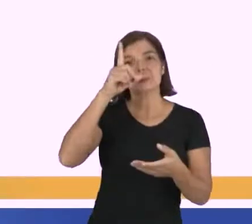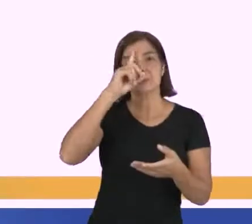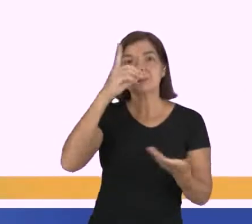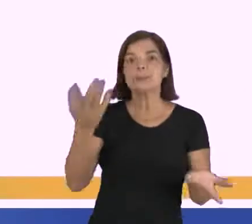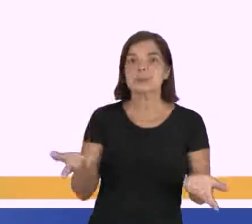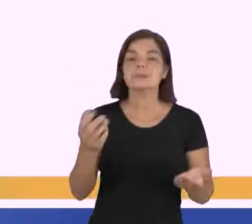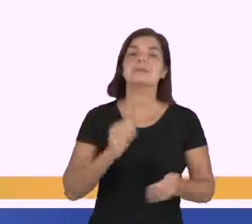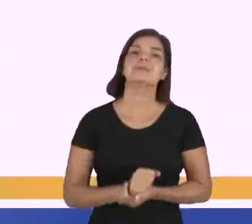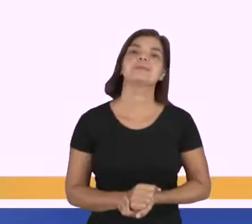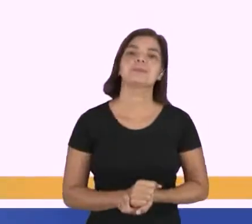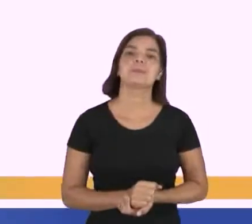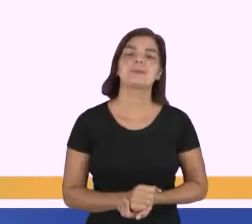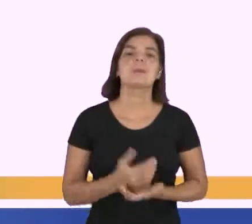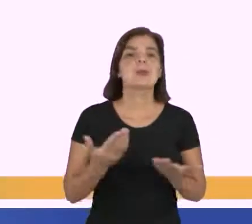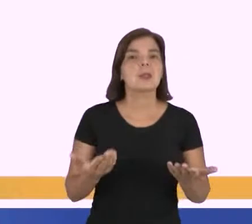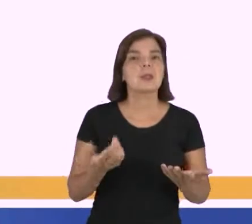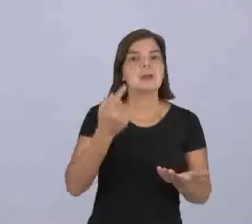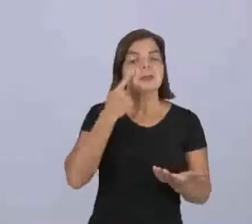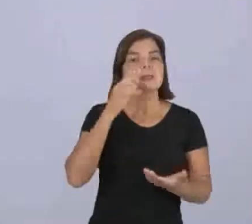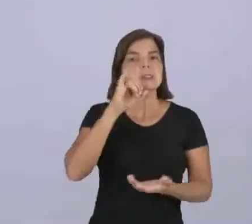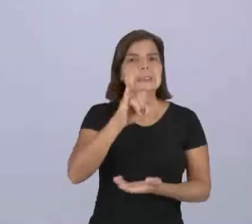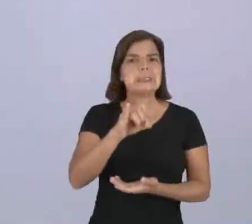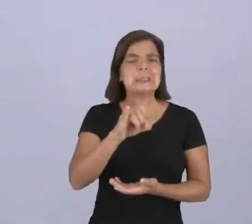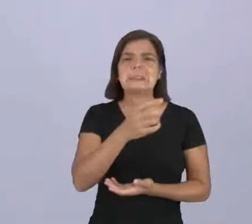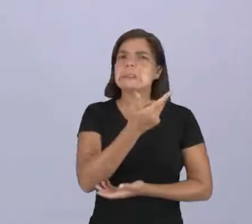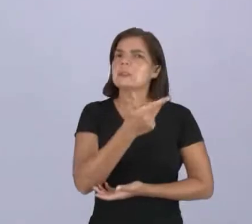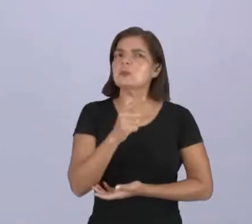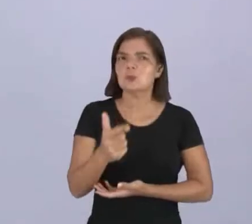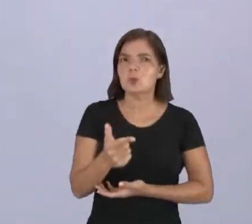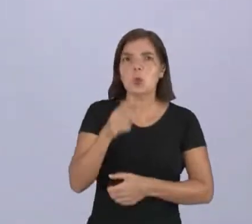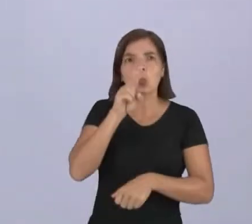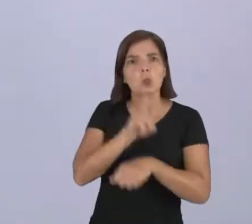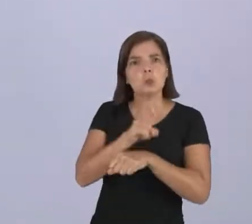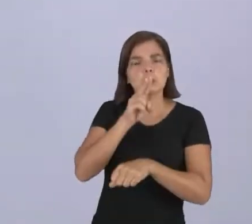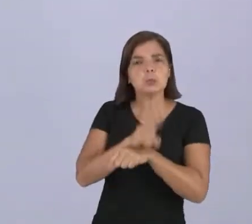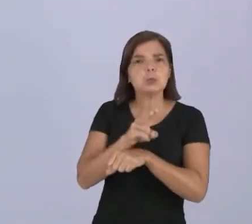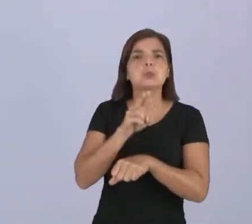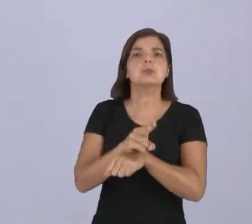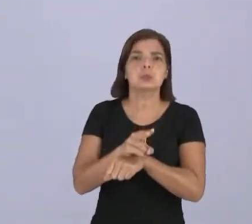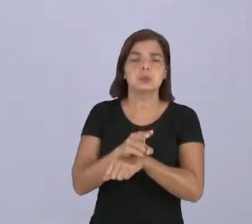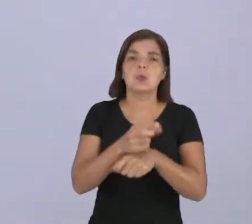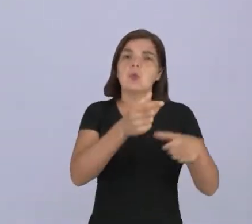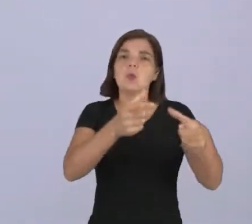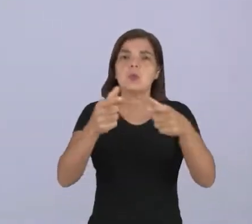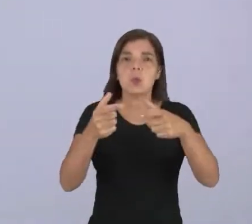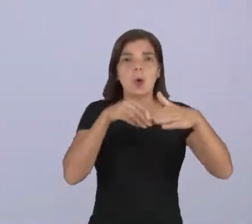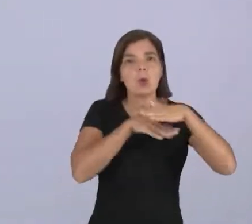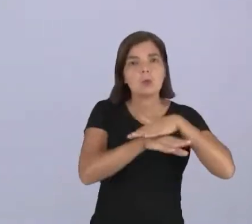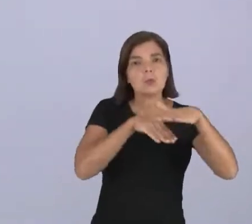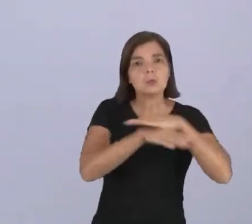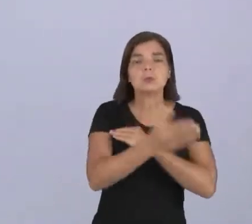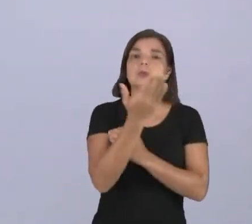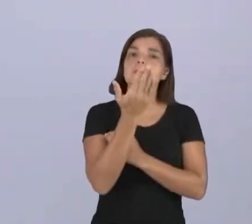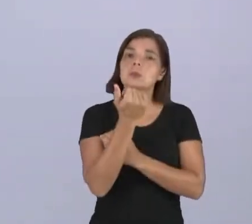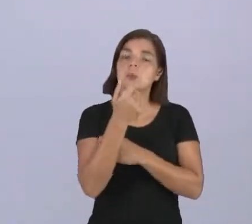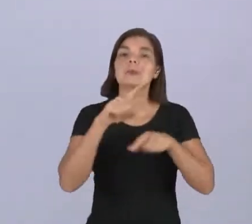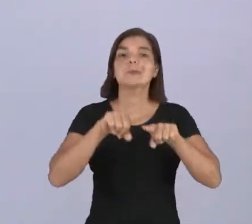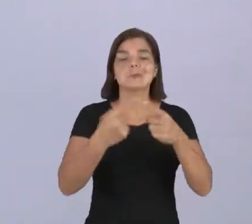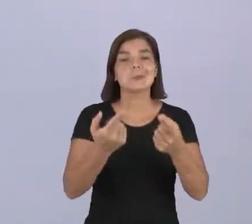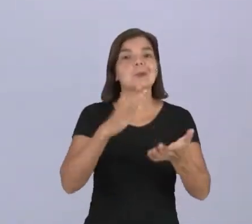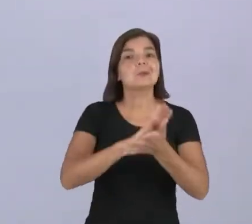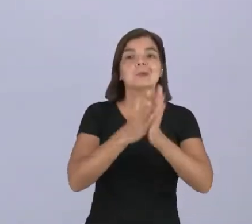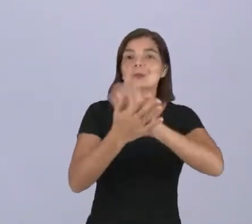os dias. E aí, se a gente não tem o cuidado mínimo, com o local onde a gente vai manter esse alimento, a gente